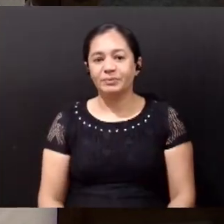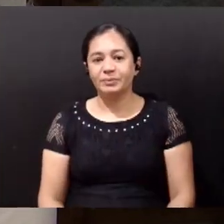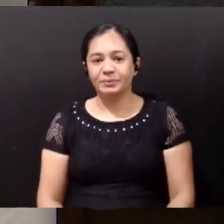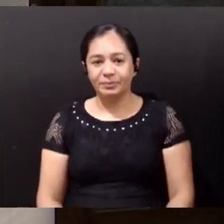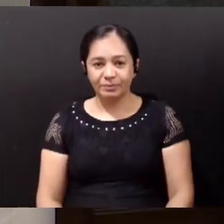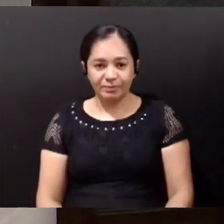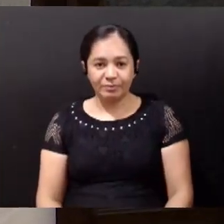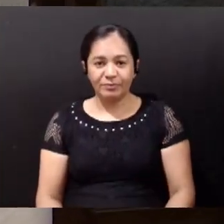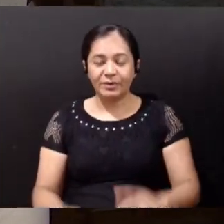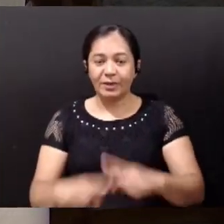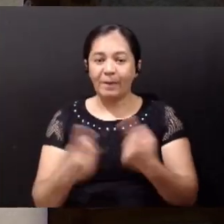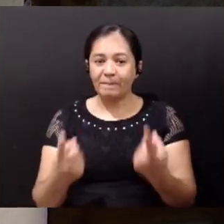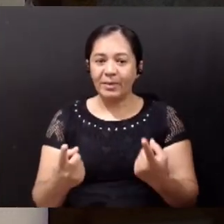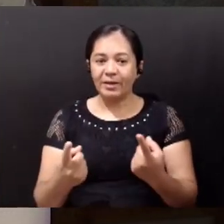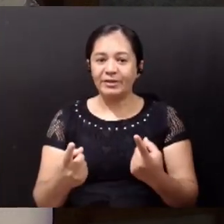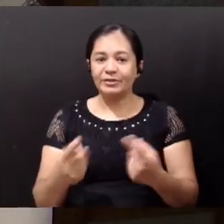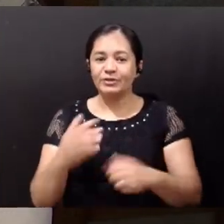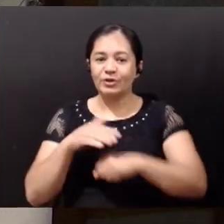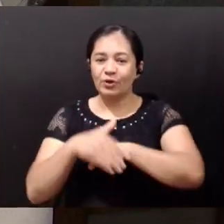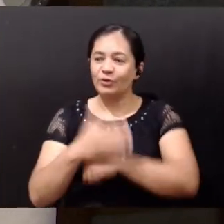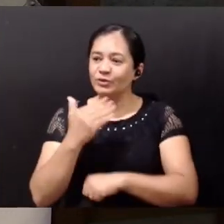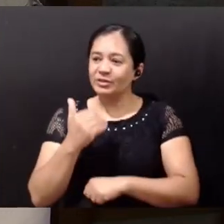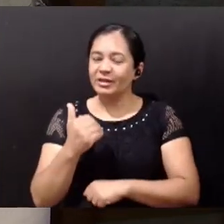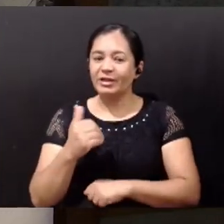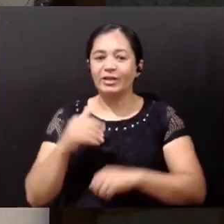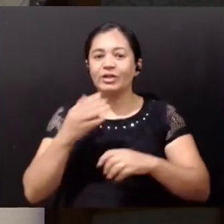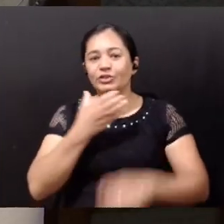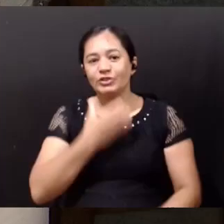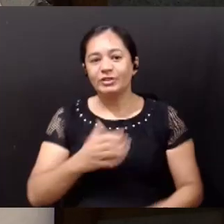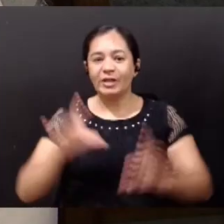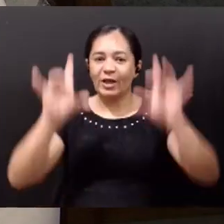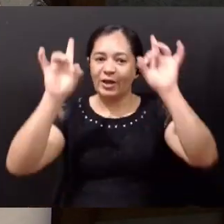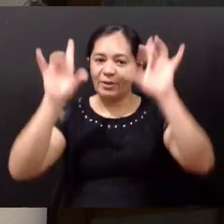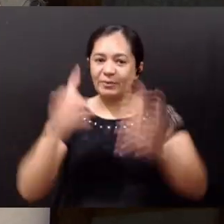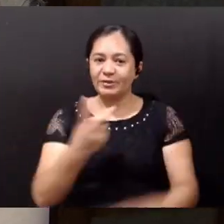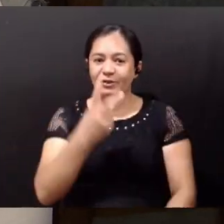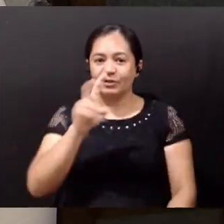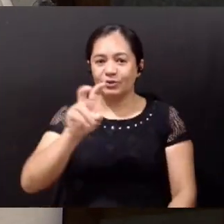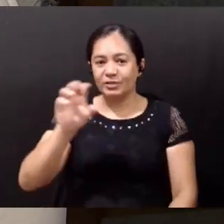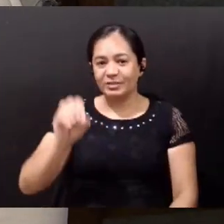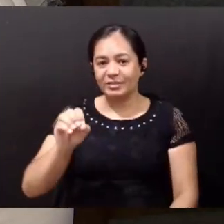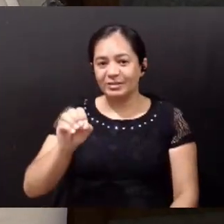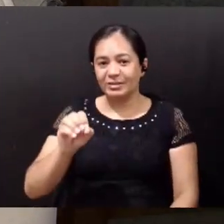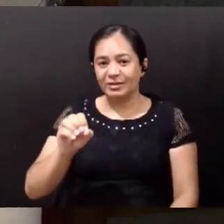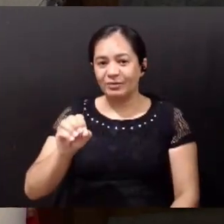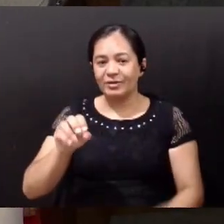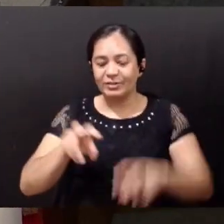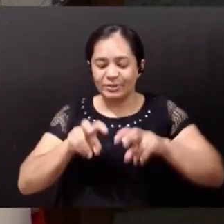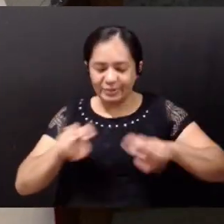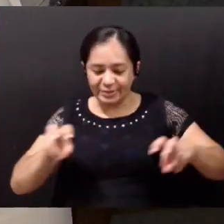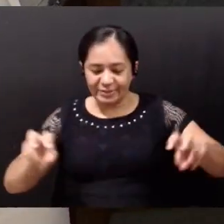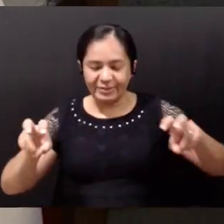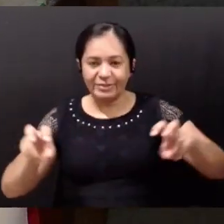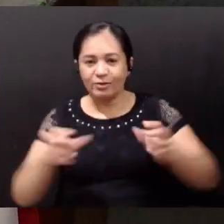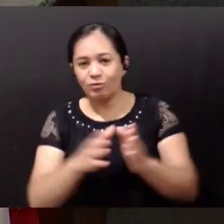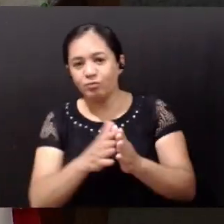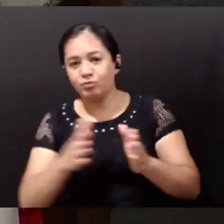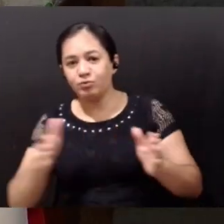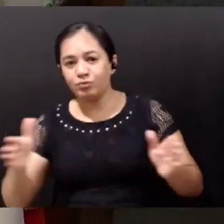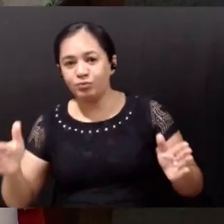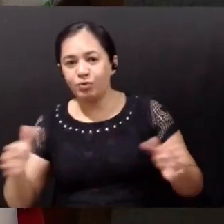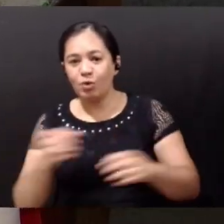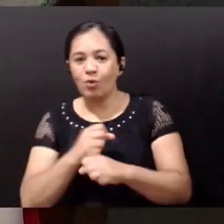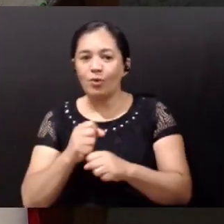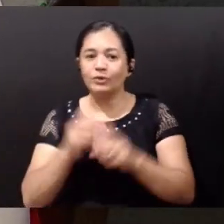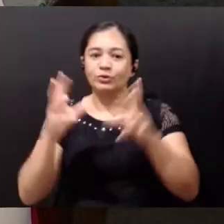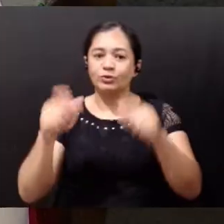de Natal é um jantar especial que a gente coloca os 250 moradores sentados. Durante o ano todo a gente faz o